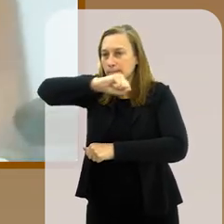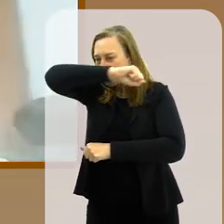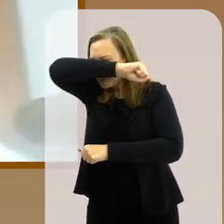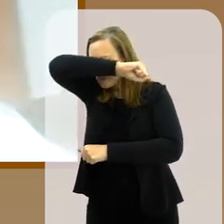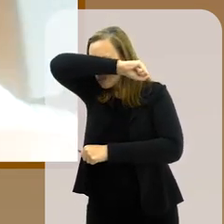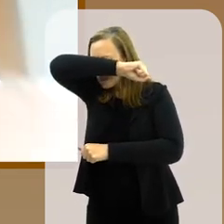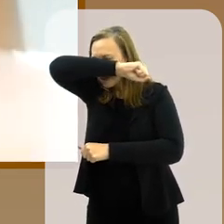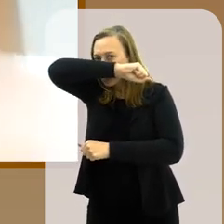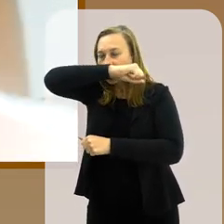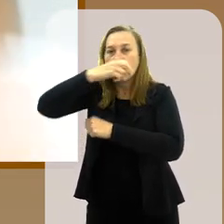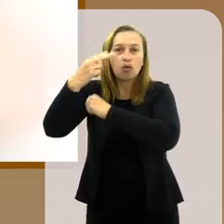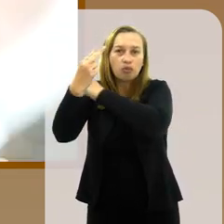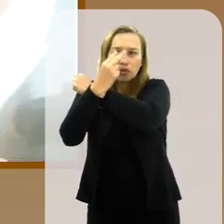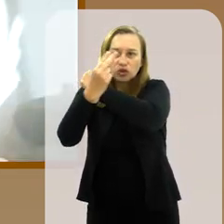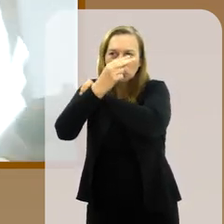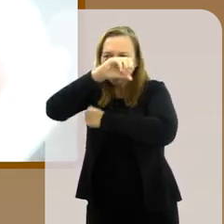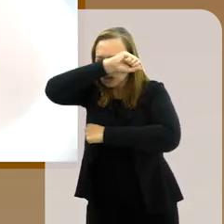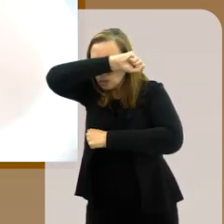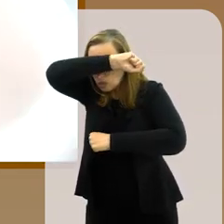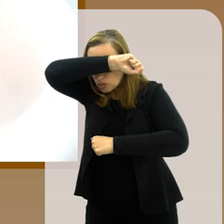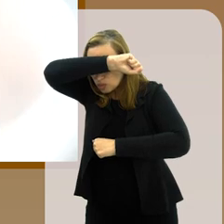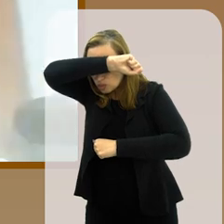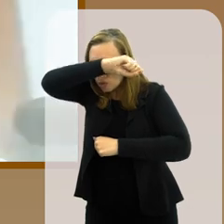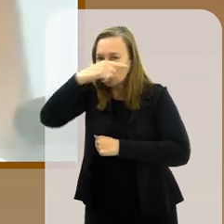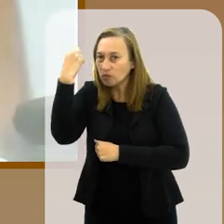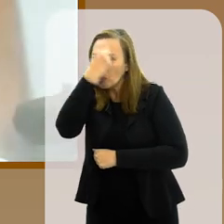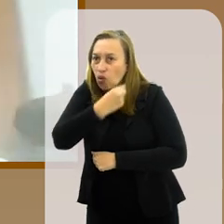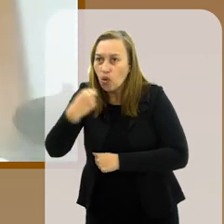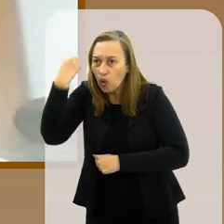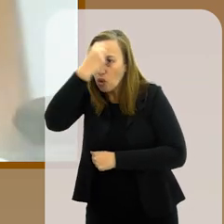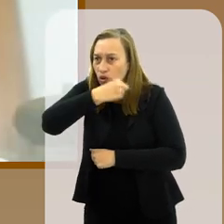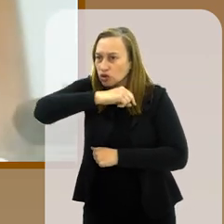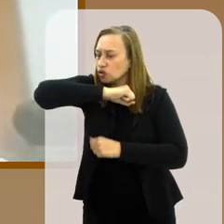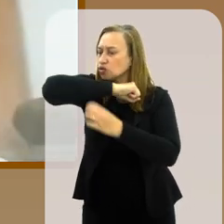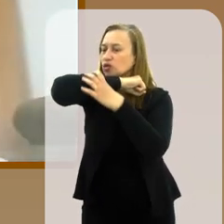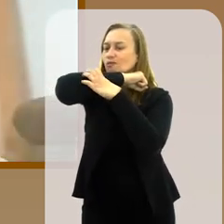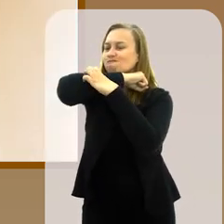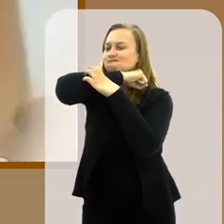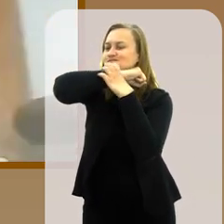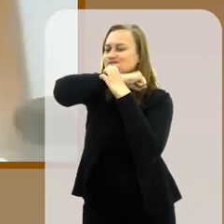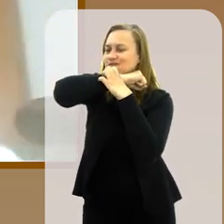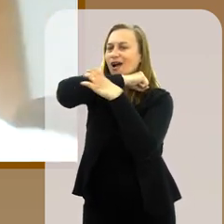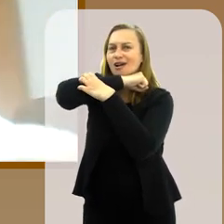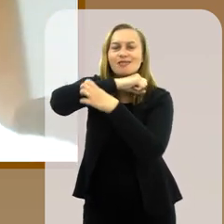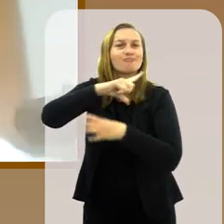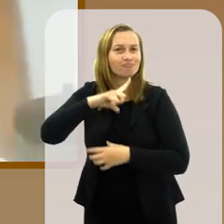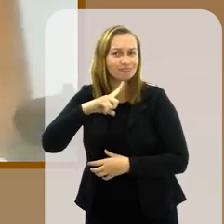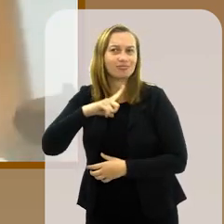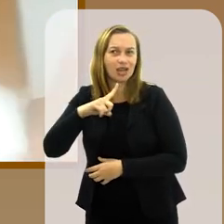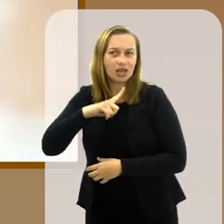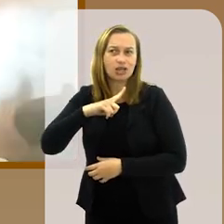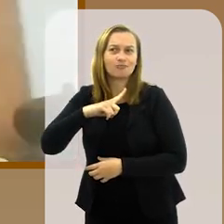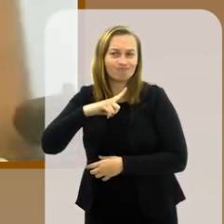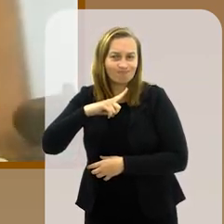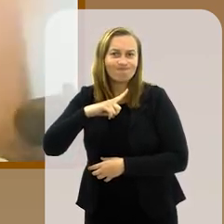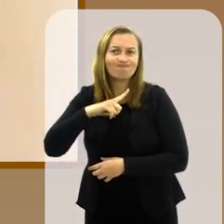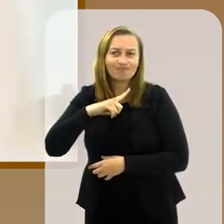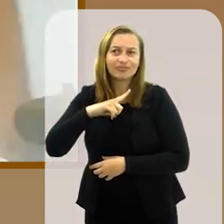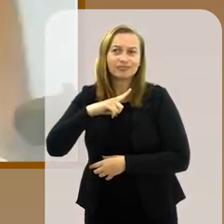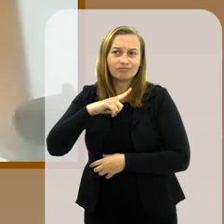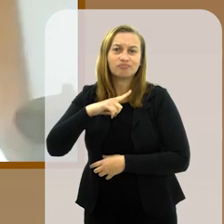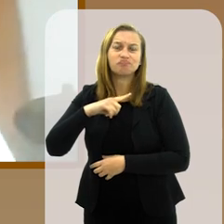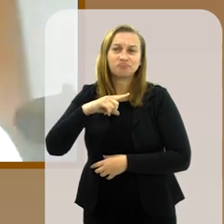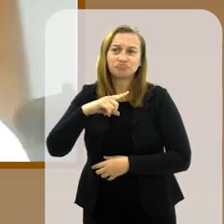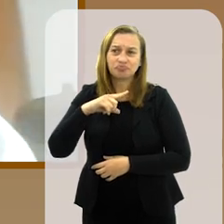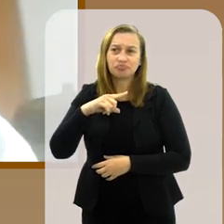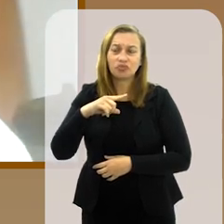Protegi meu rosto com o braço esquerdo, que a si mesmo está cheio de marcas, e fez um buraco muito